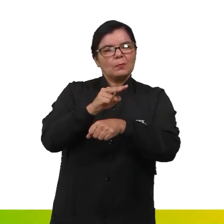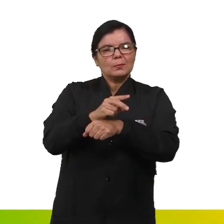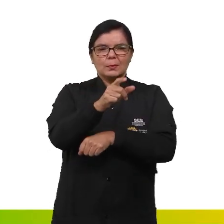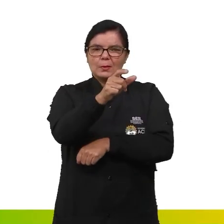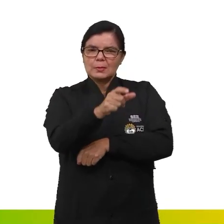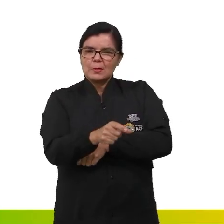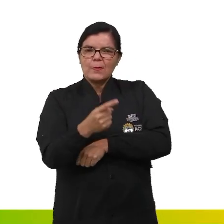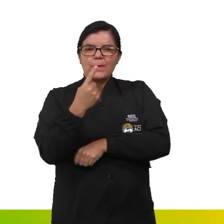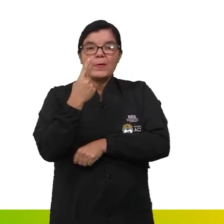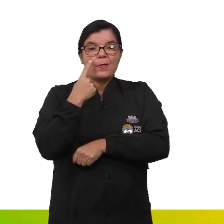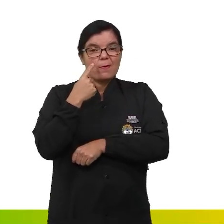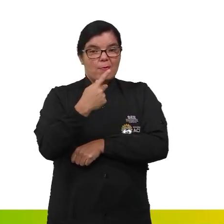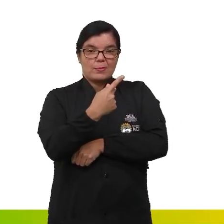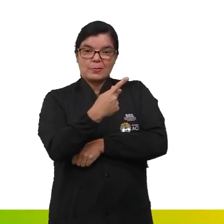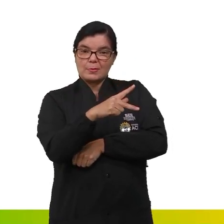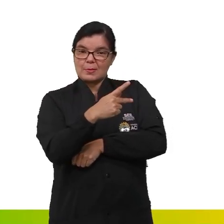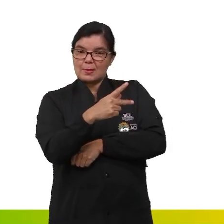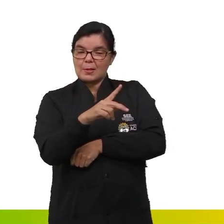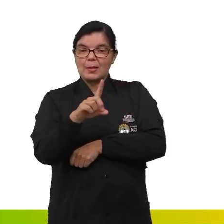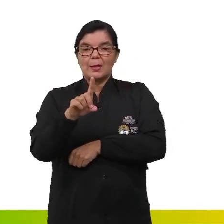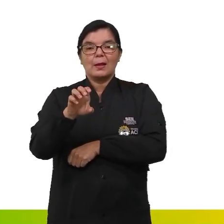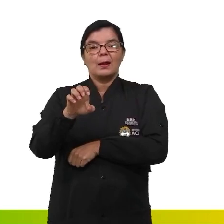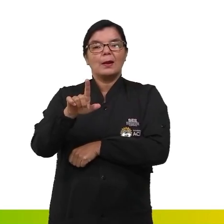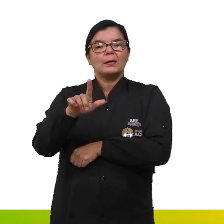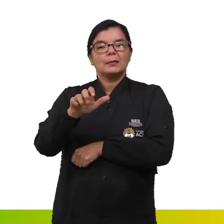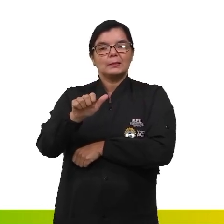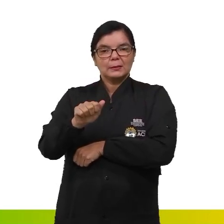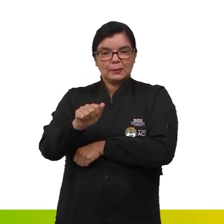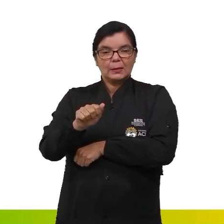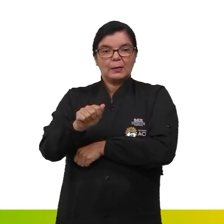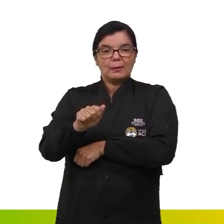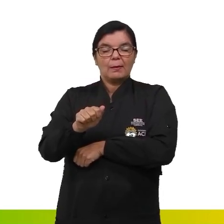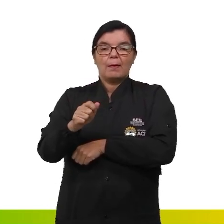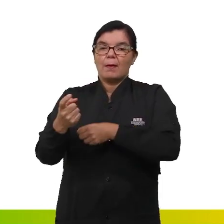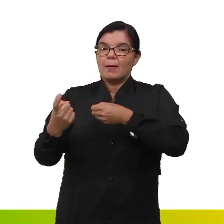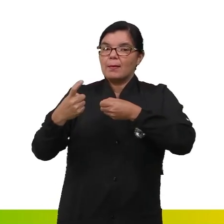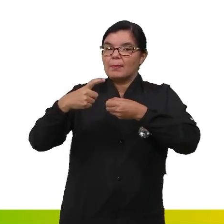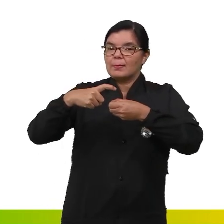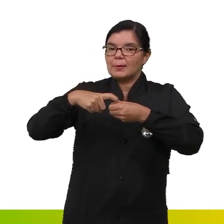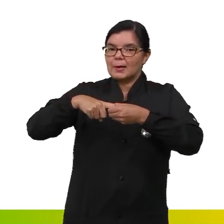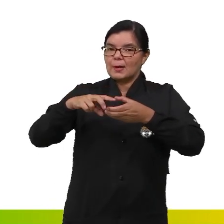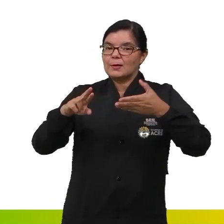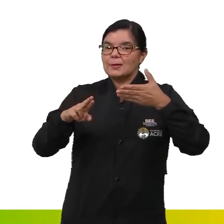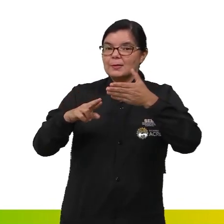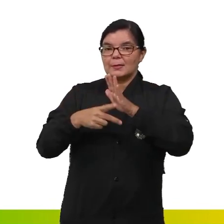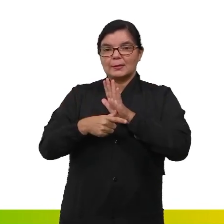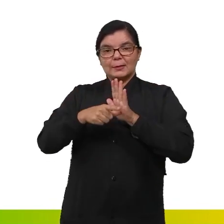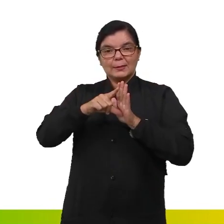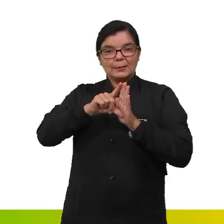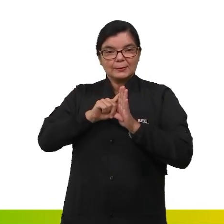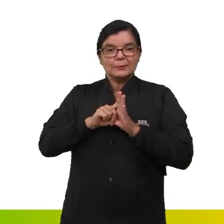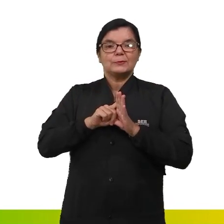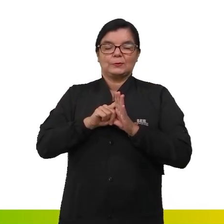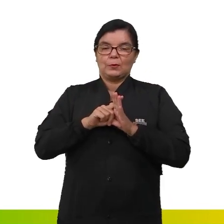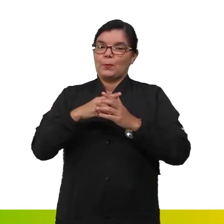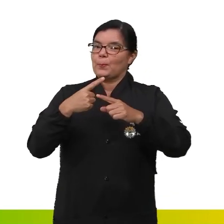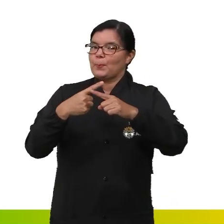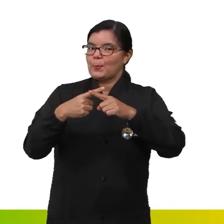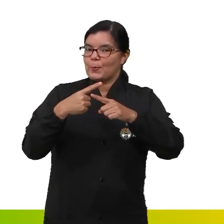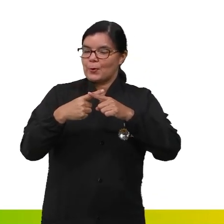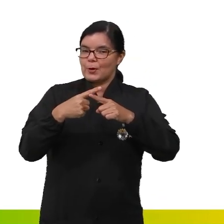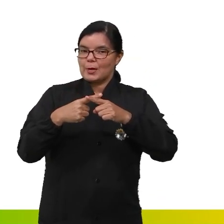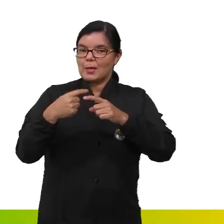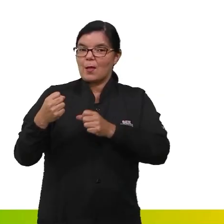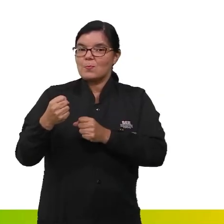dela, observa que o dela aqui, ó, é uma retomada do referente citado anteriormente, porque o meu